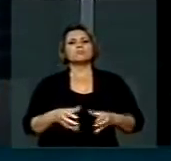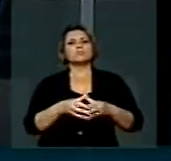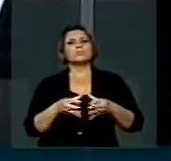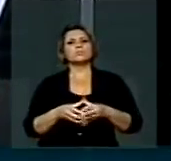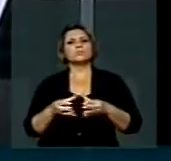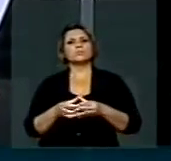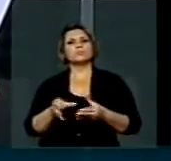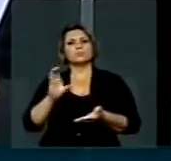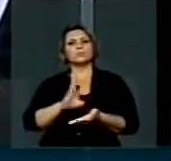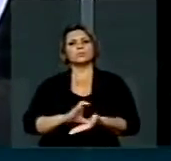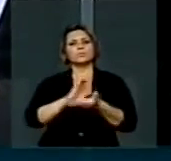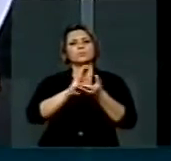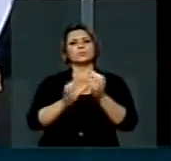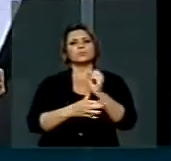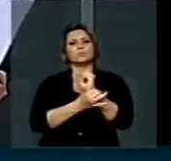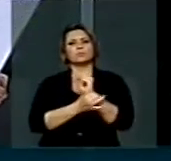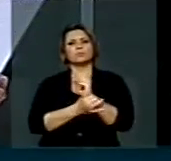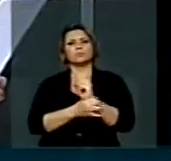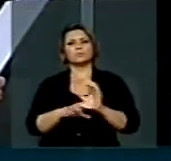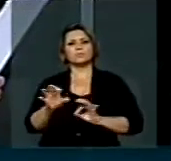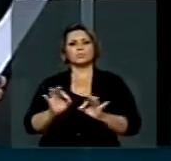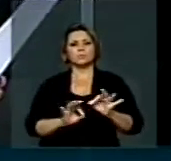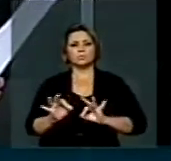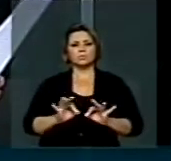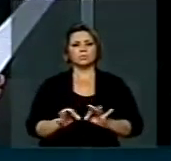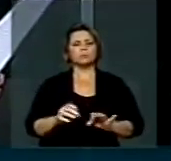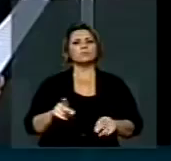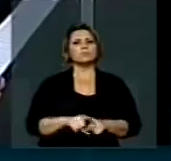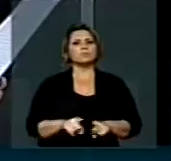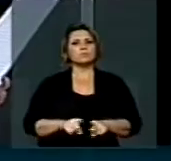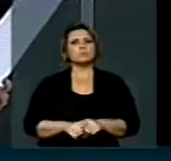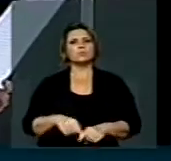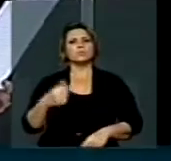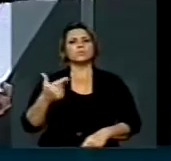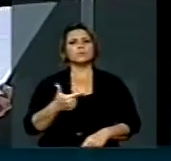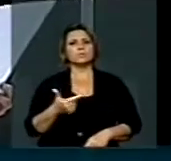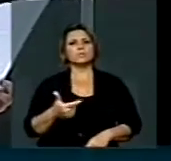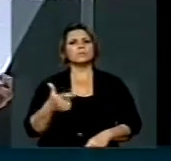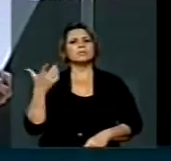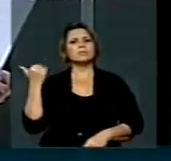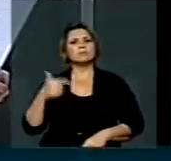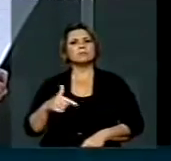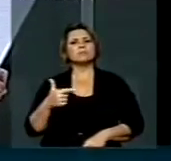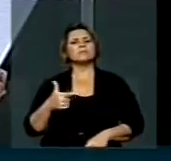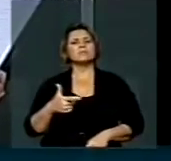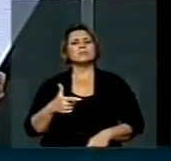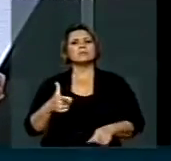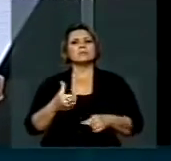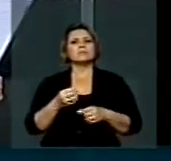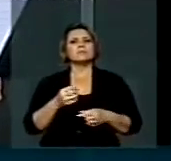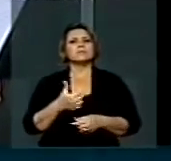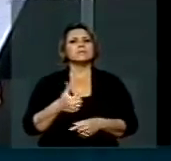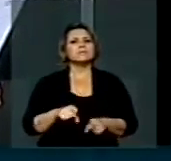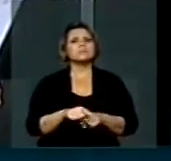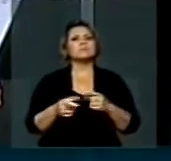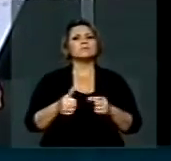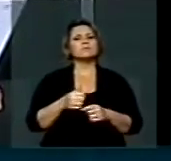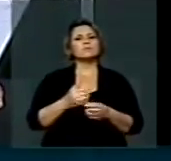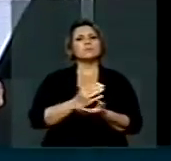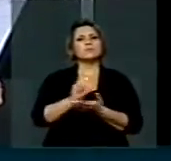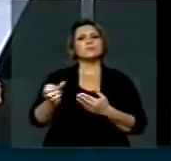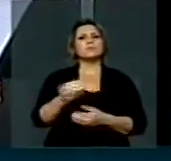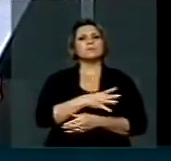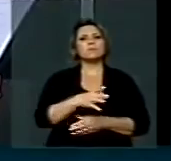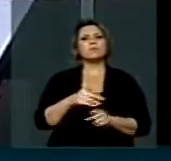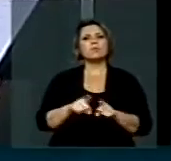o Conselho de Segurança dessas organizações. Ainda na segunda metade do século XX, os nacionalistas chineses lançaram um